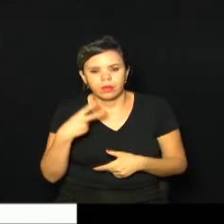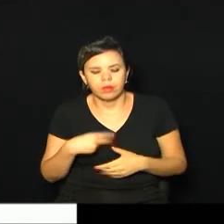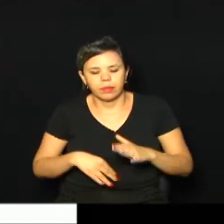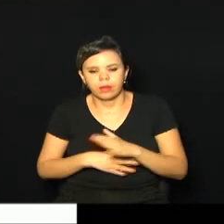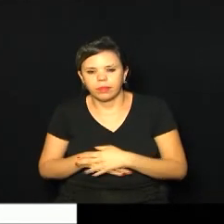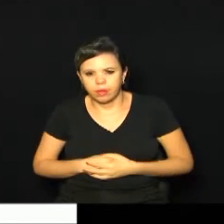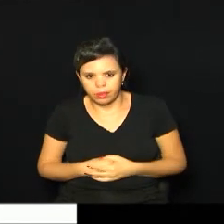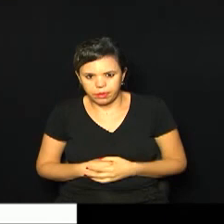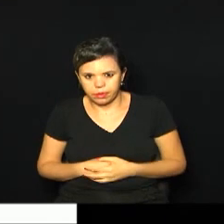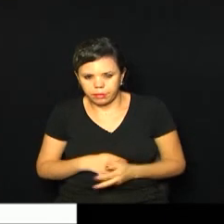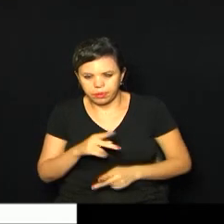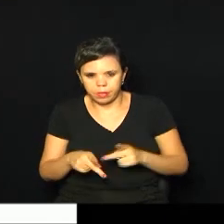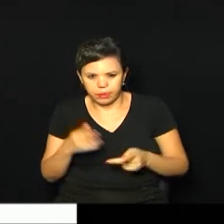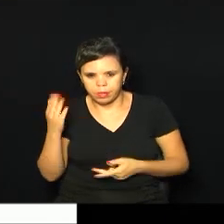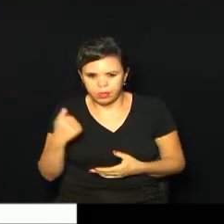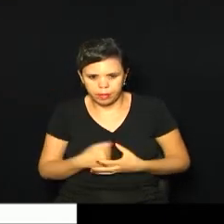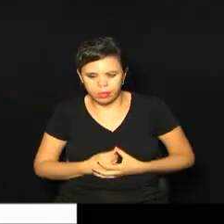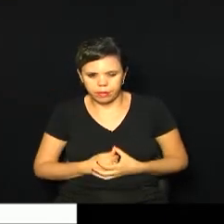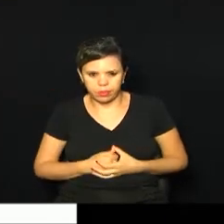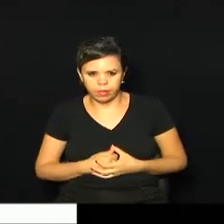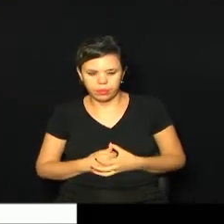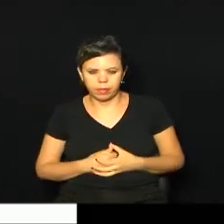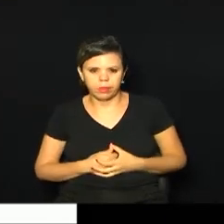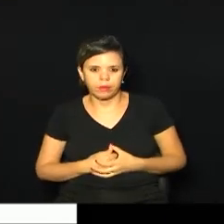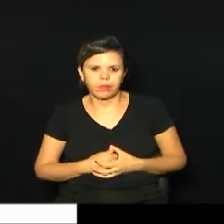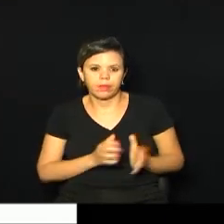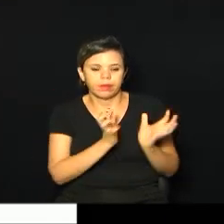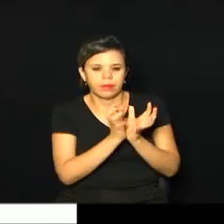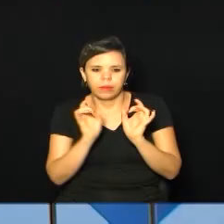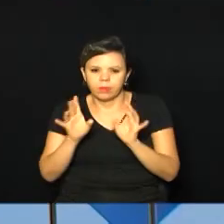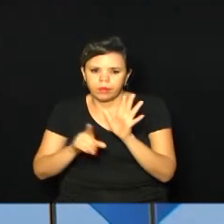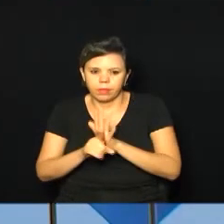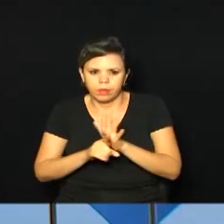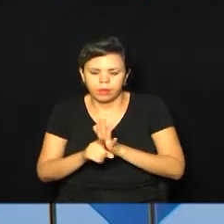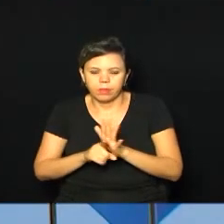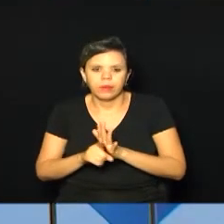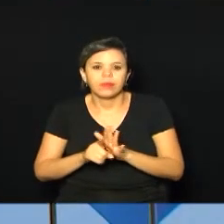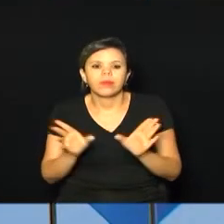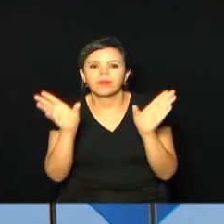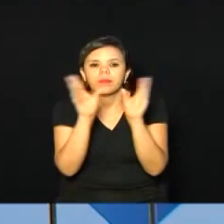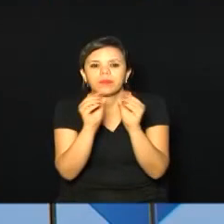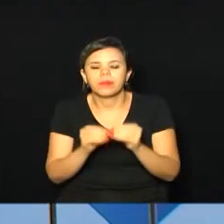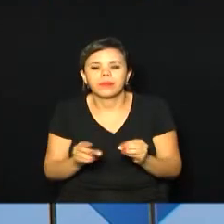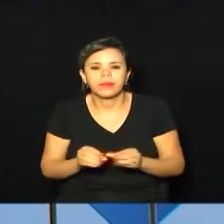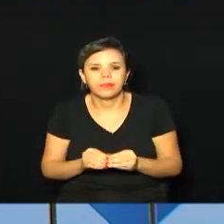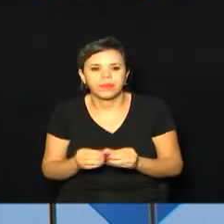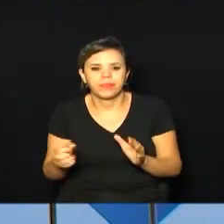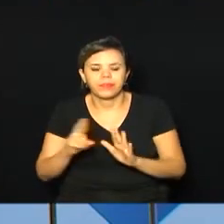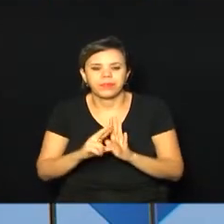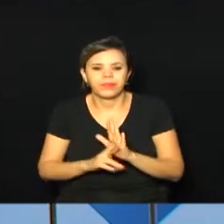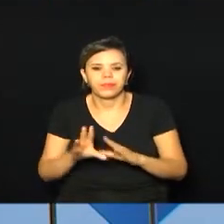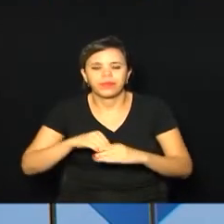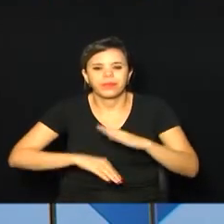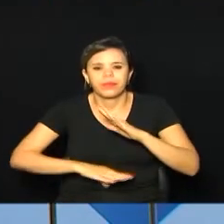de Campinas. Para o pessoal saber, olha, as comissões especiais de estudo, elas foram definidas de acordo com o regimento interno